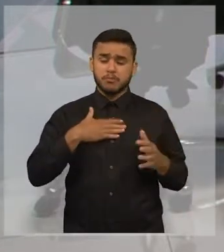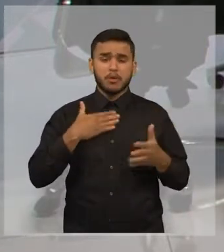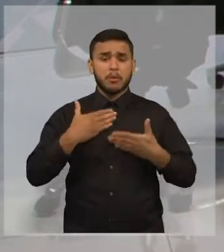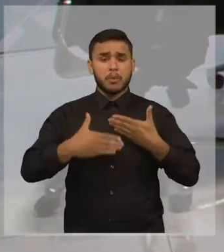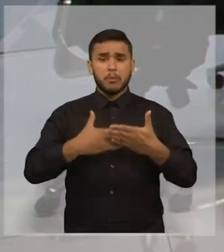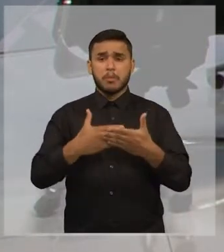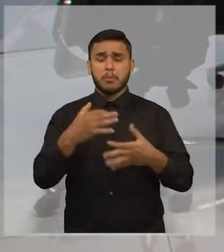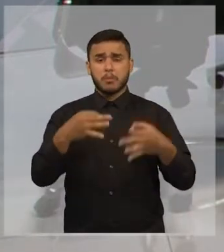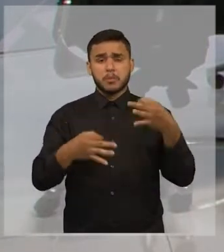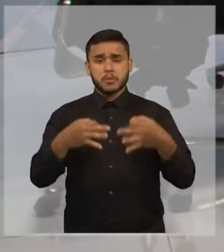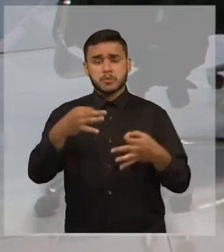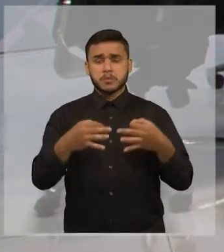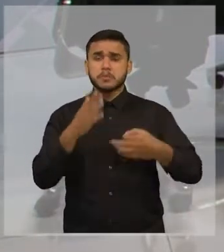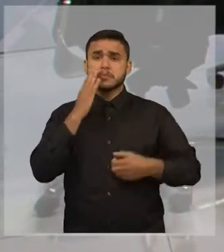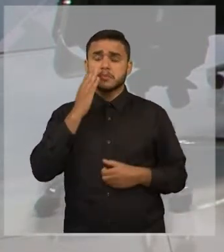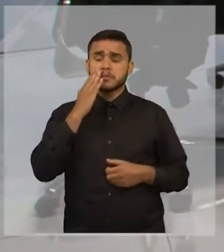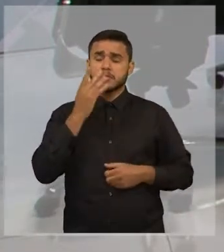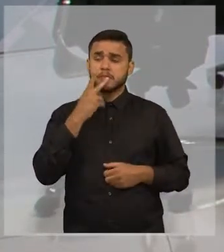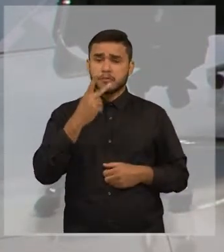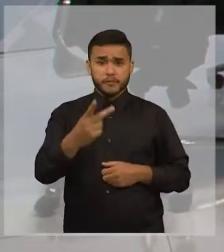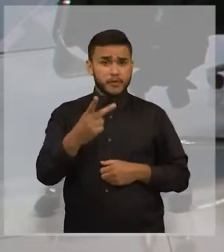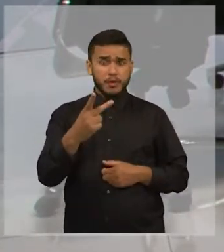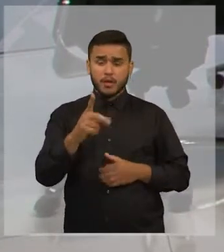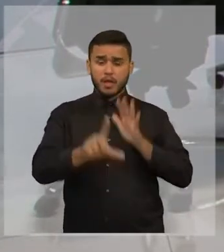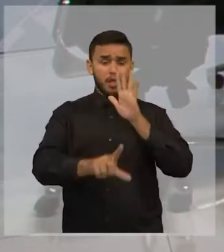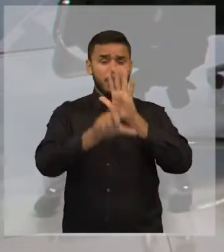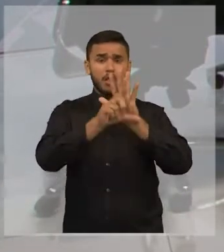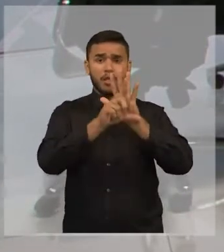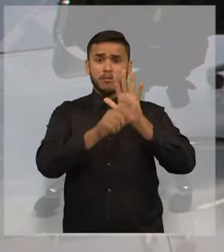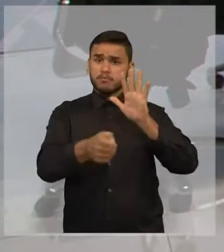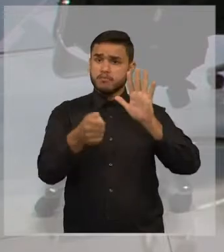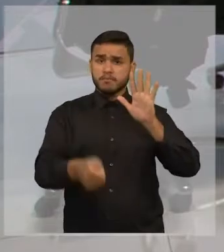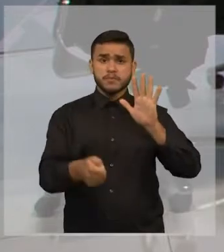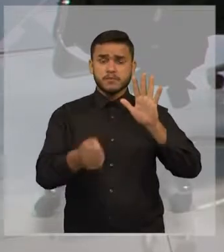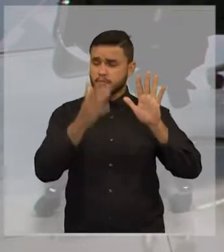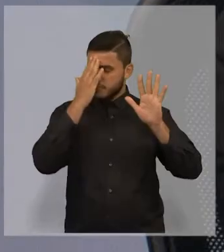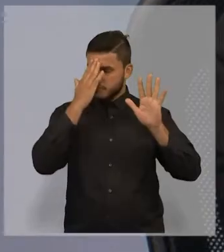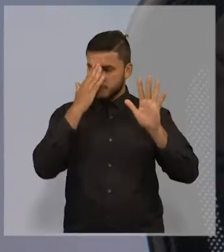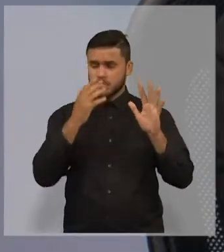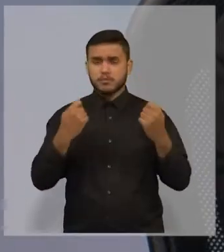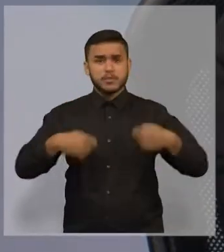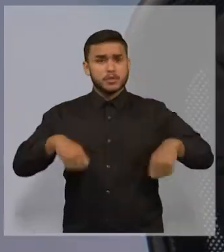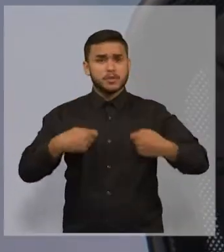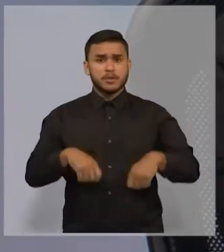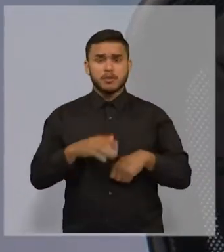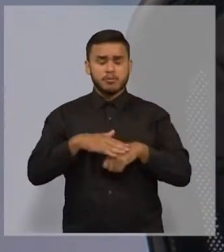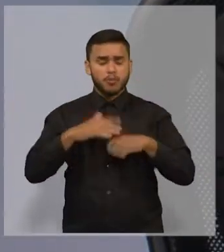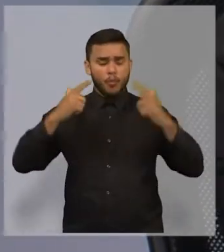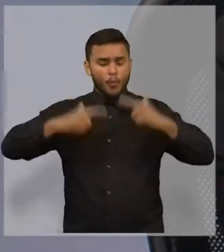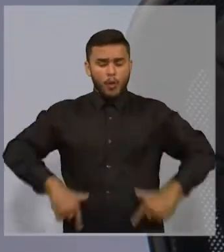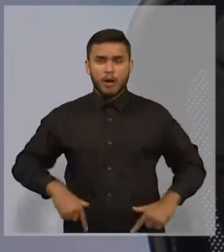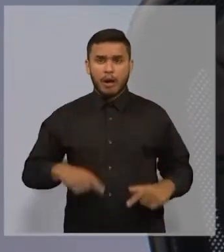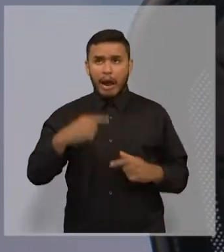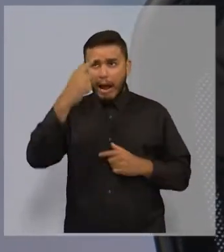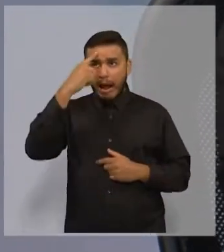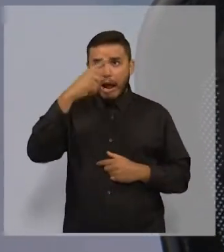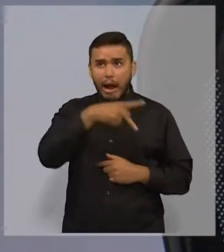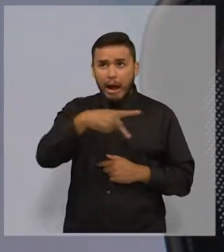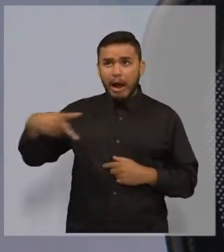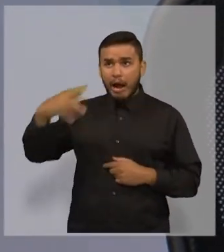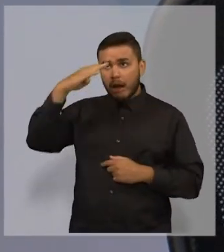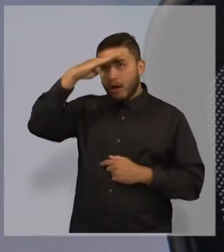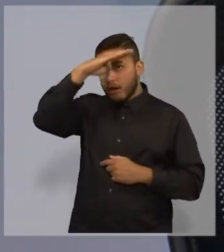O processo, assegura ampla defesa, se reprovada a culpabilidade, aplicar a lei. O Brasil tem que conviver com o princípio